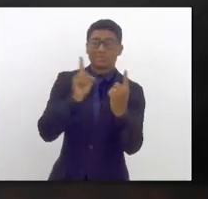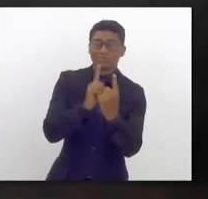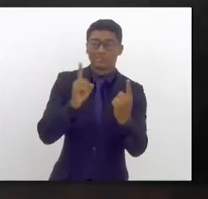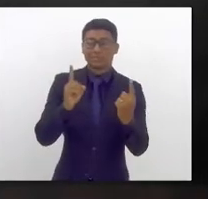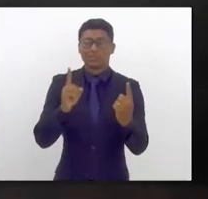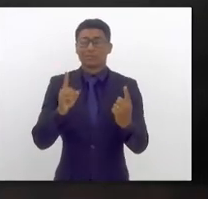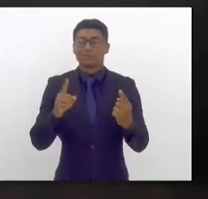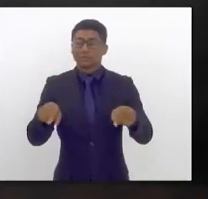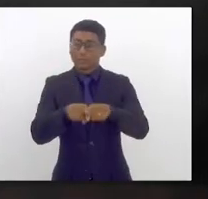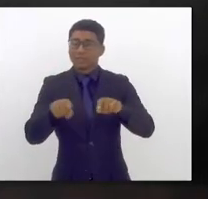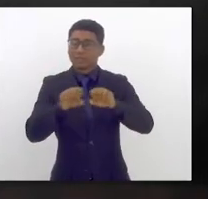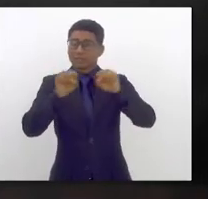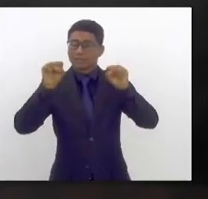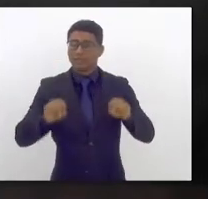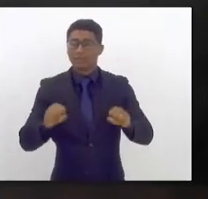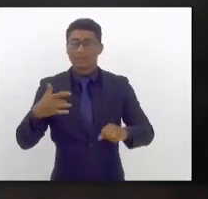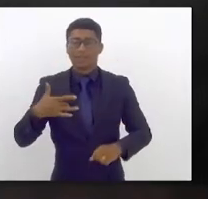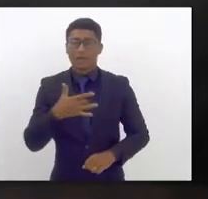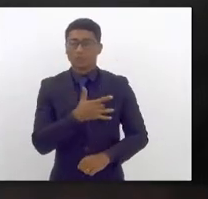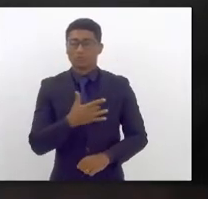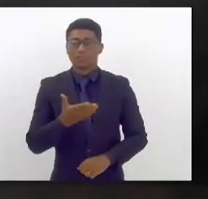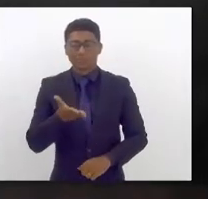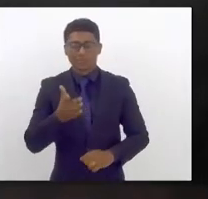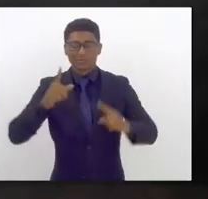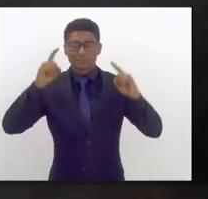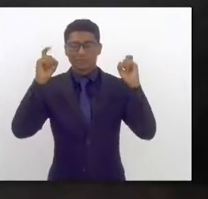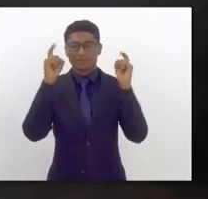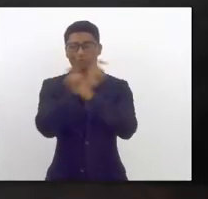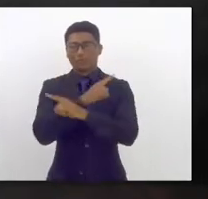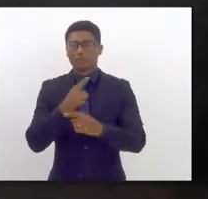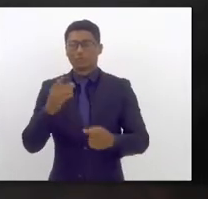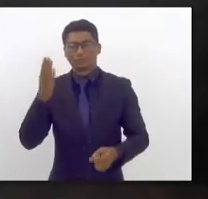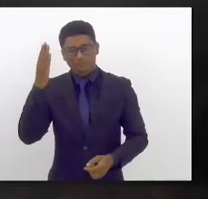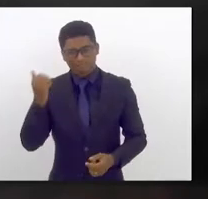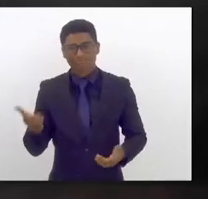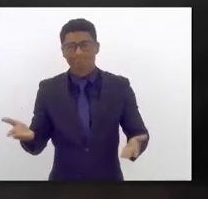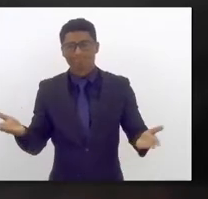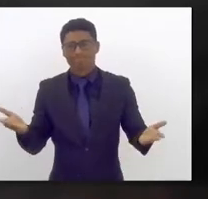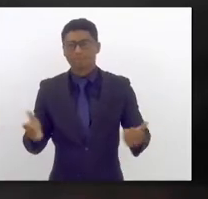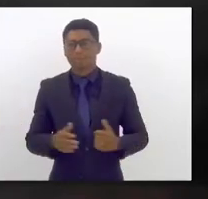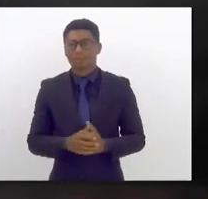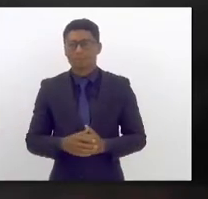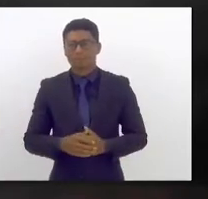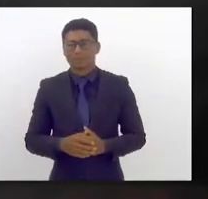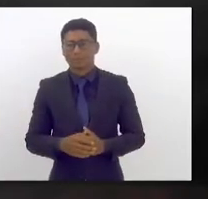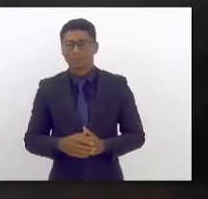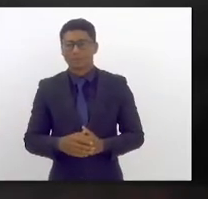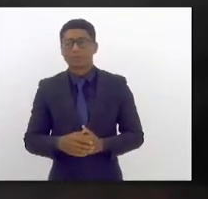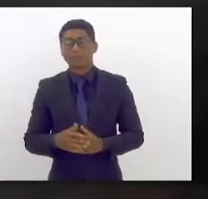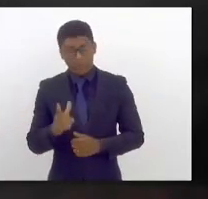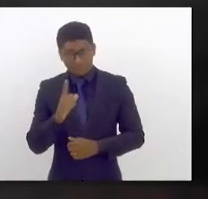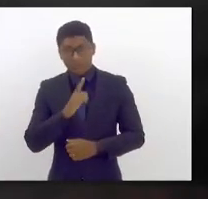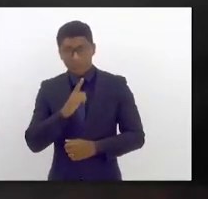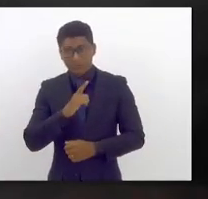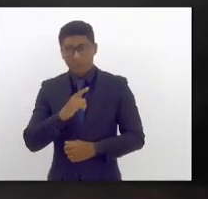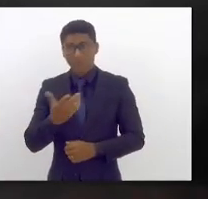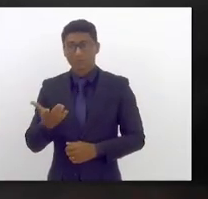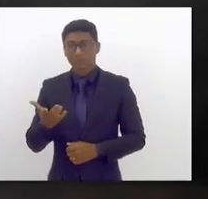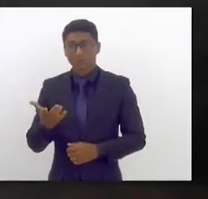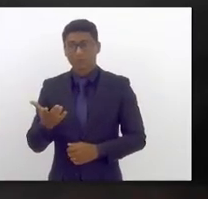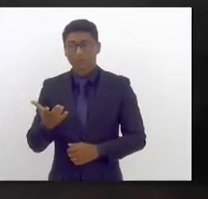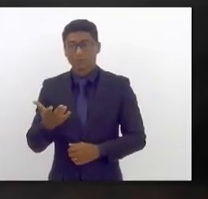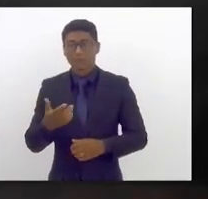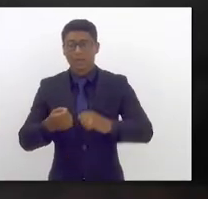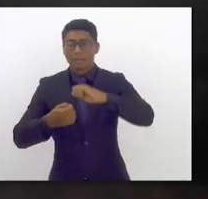de saúde que já é muito difícil né Muito difícil não tem uma maior rede pública de saúde